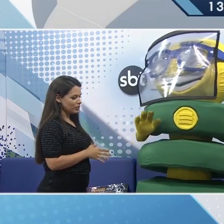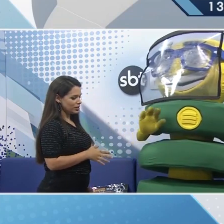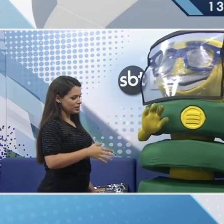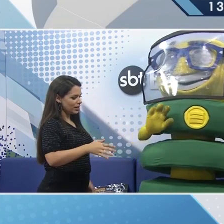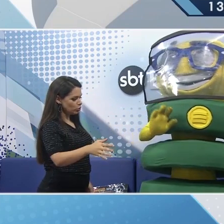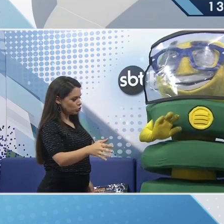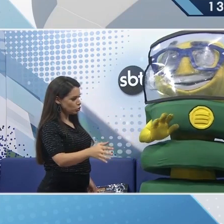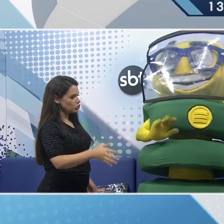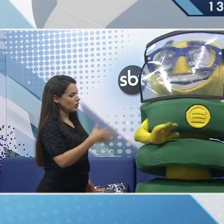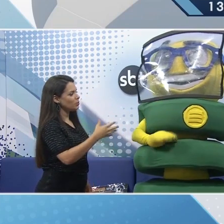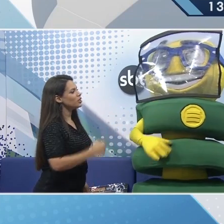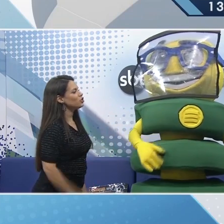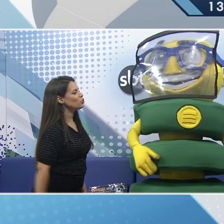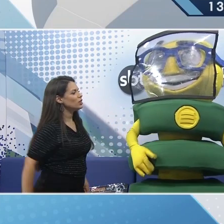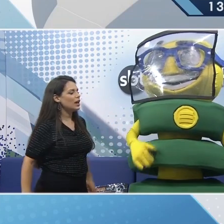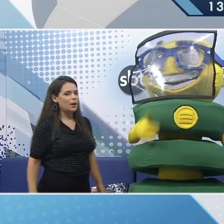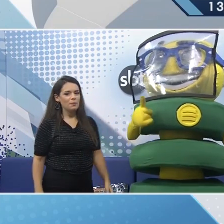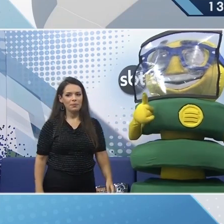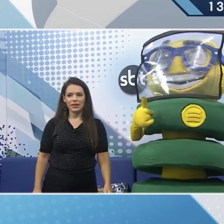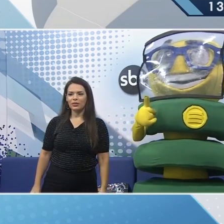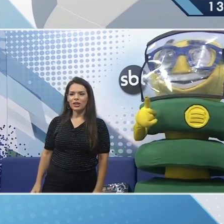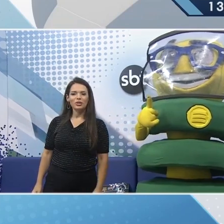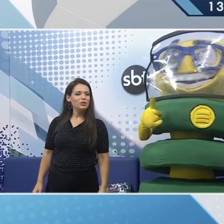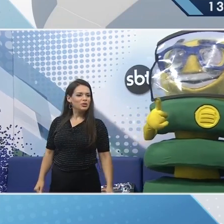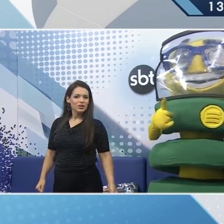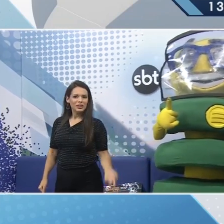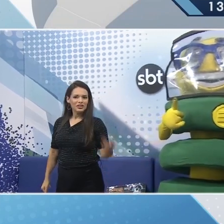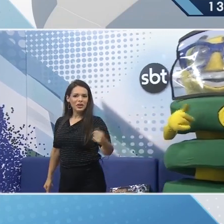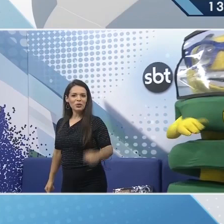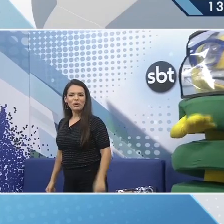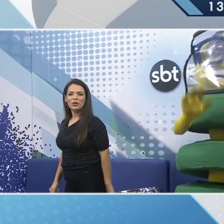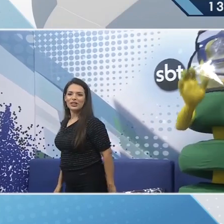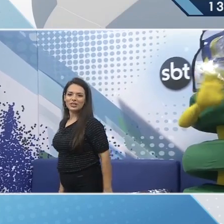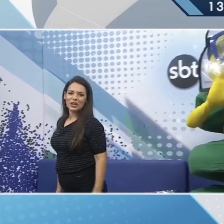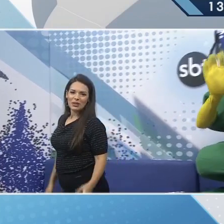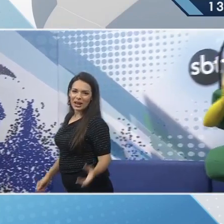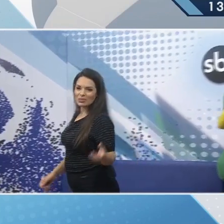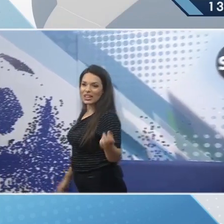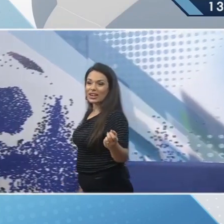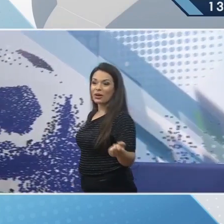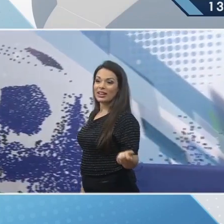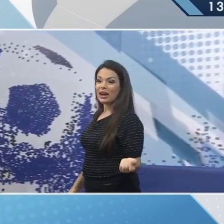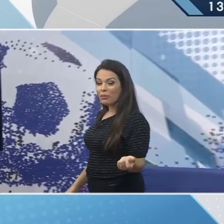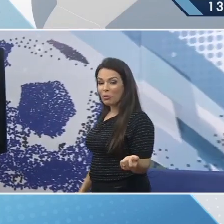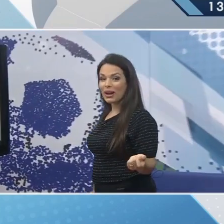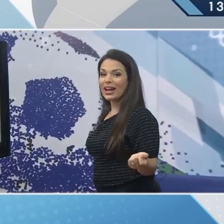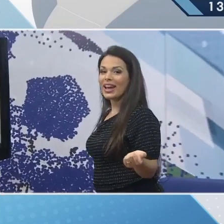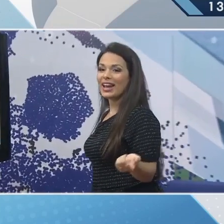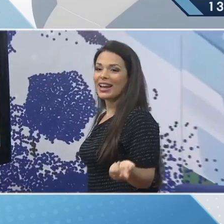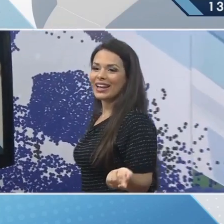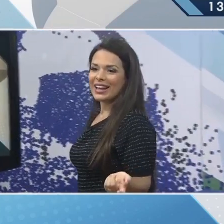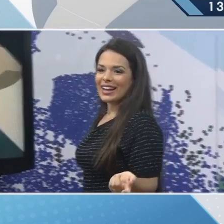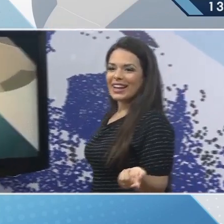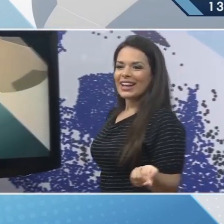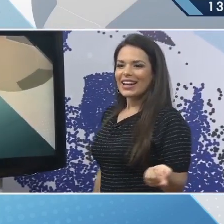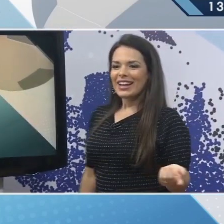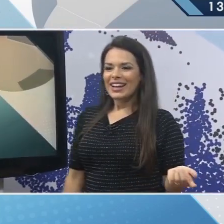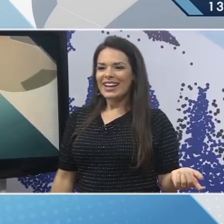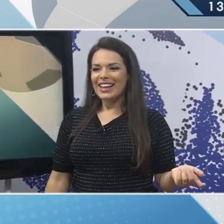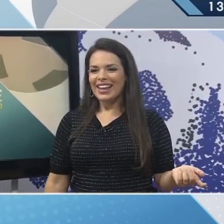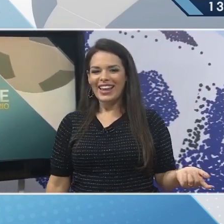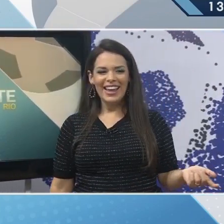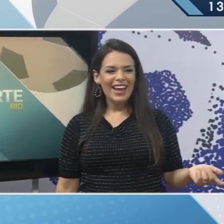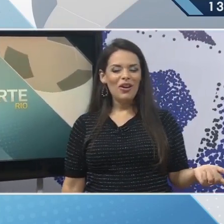sei que para você sair do estúdio, alguém precisa te auxiliar. Não é isso? Vem comigo, Ulisses. Porque ele precisa que alguém dê a mão para ele. Se ele despenca